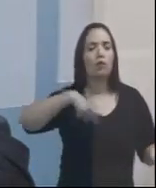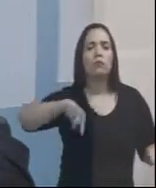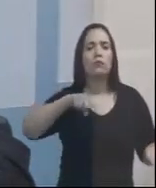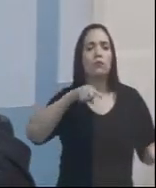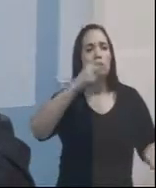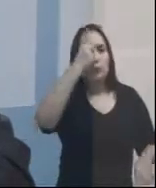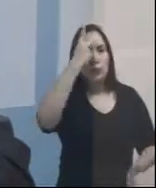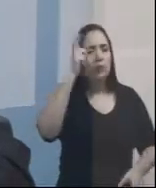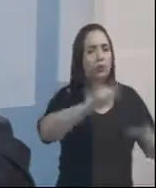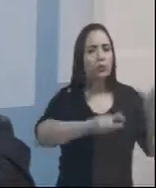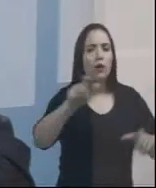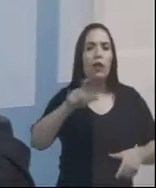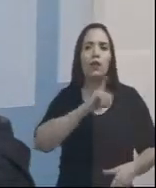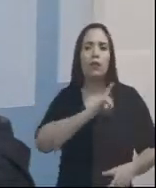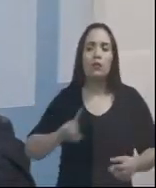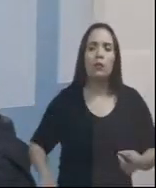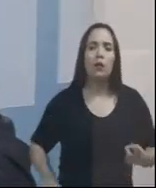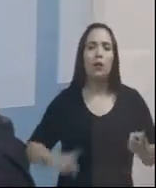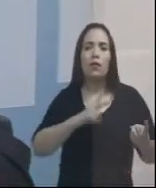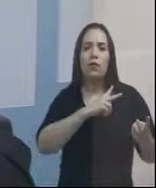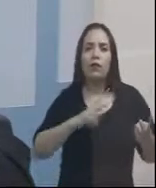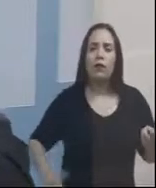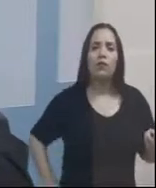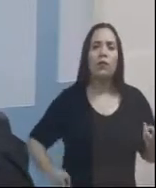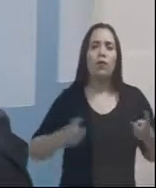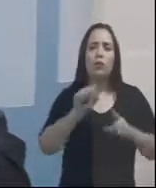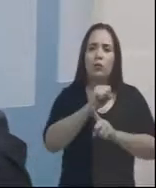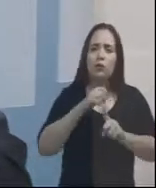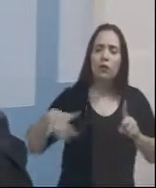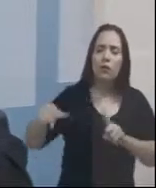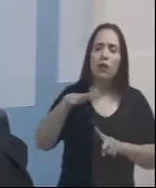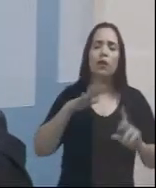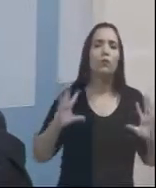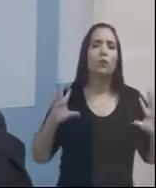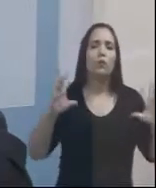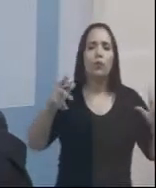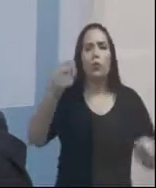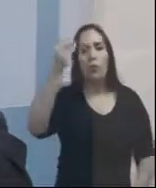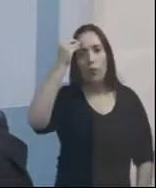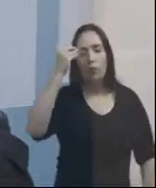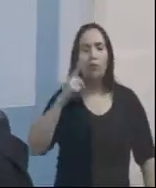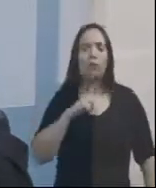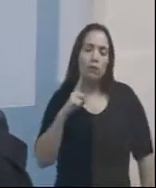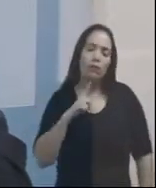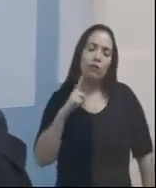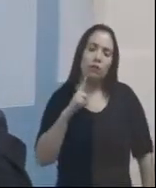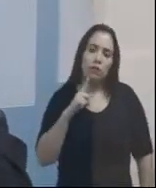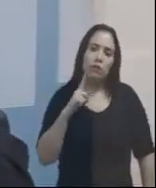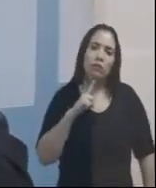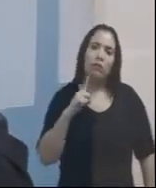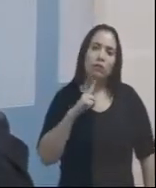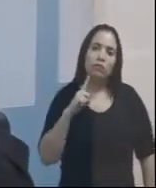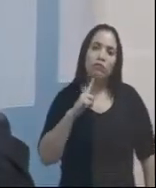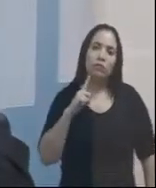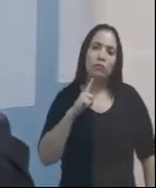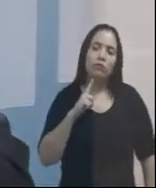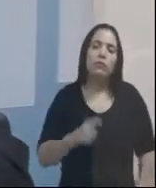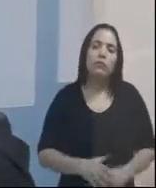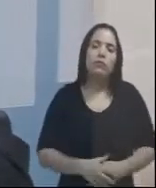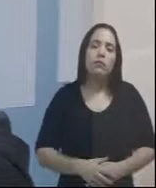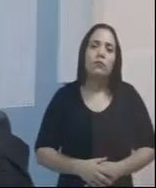sociedade, deputados, vereadores, cidadão comum, né? Todos nós somos responsáveis, temos uma parcela de